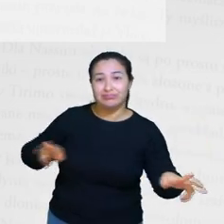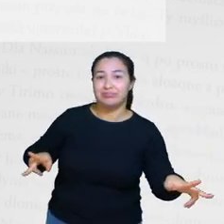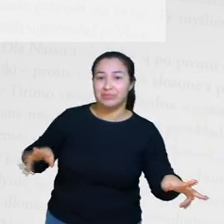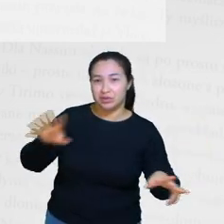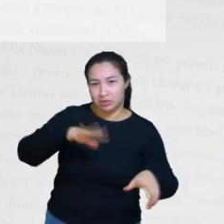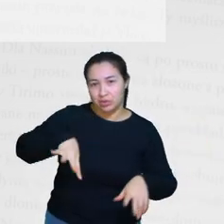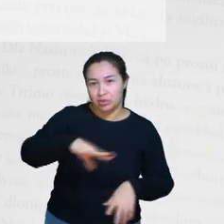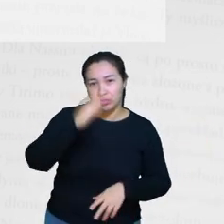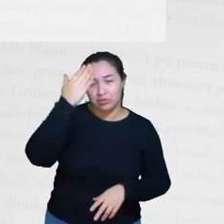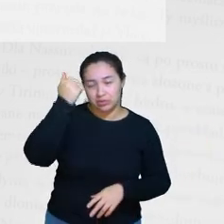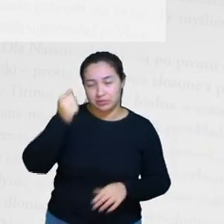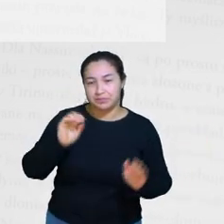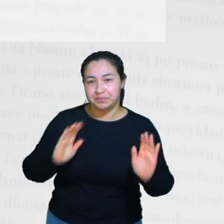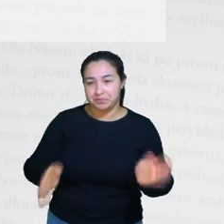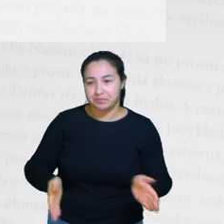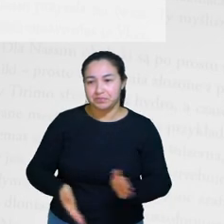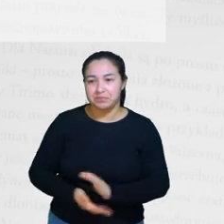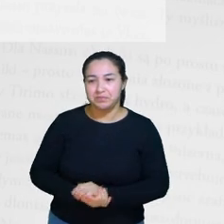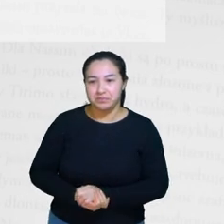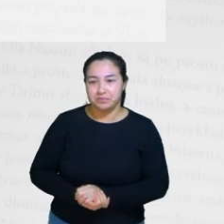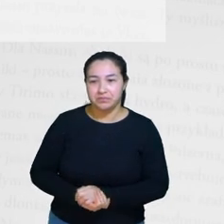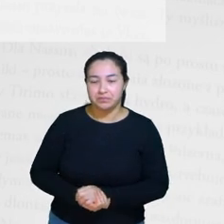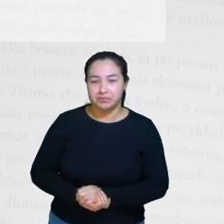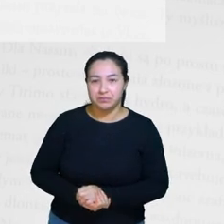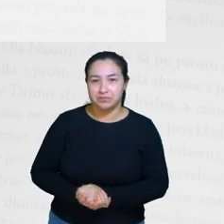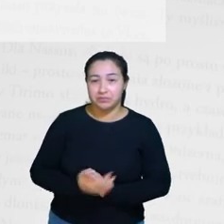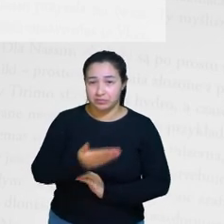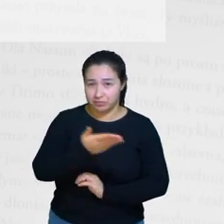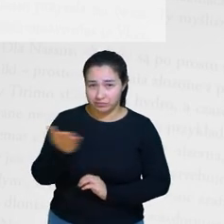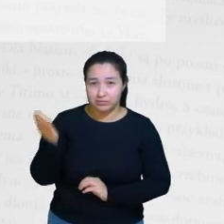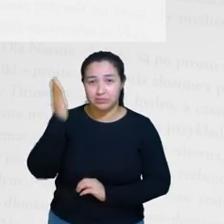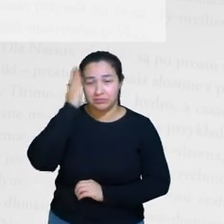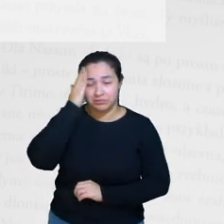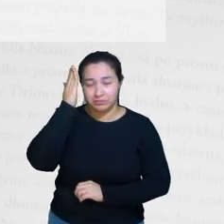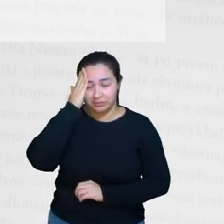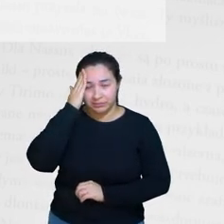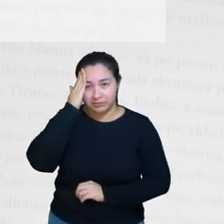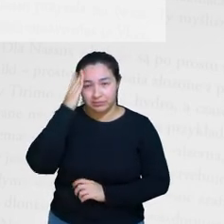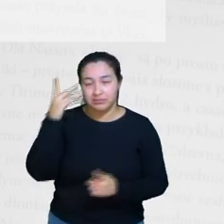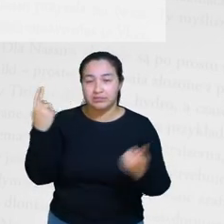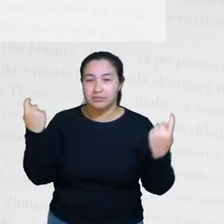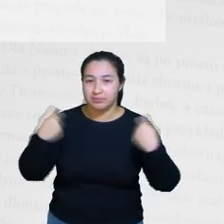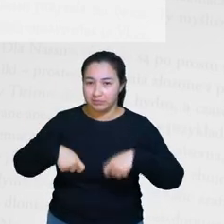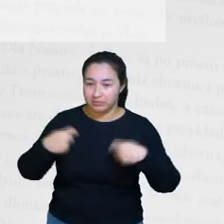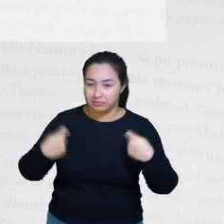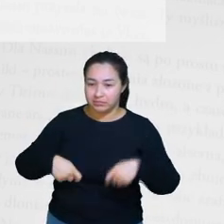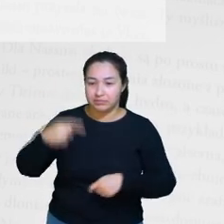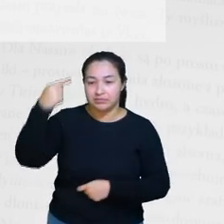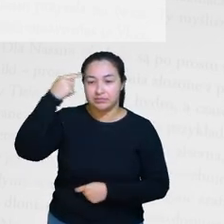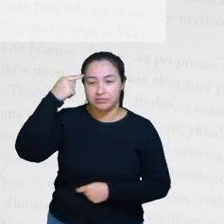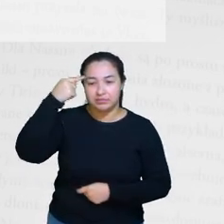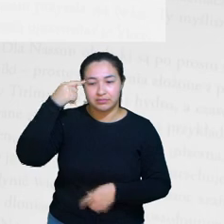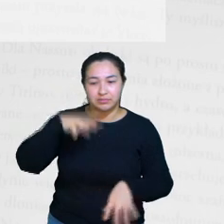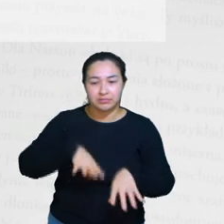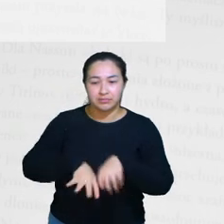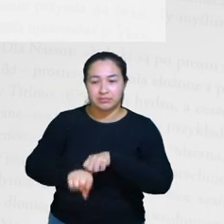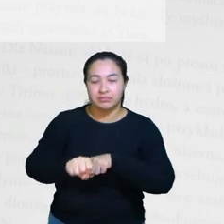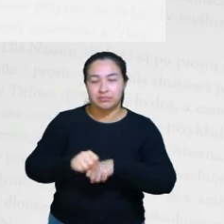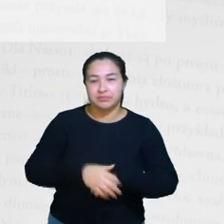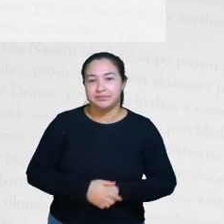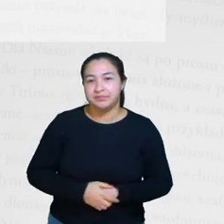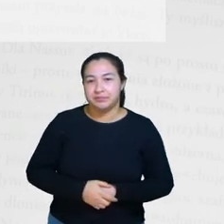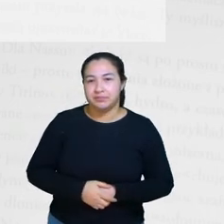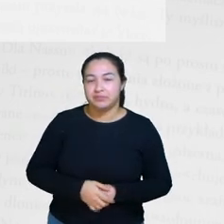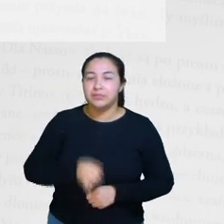T eh estão convictos disso e e precisamos pensar a formação nisso quando eu falo em